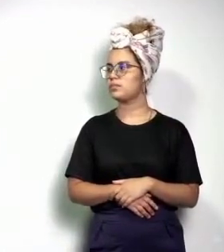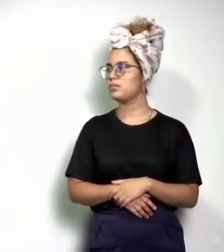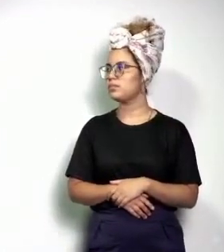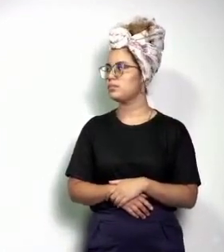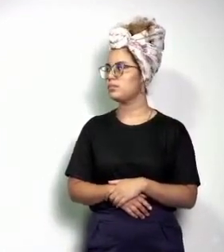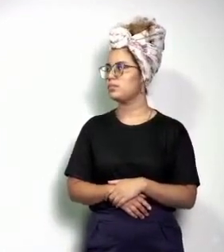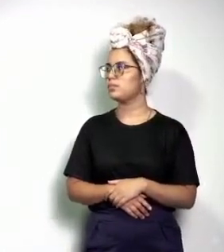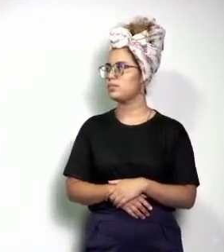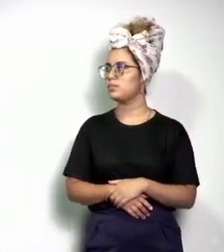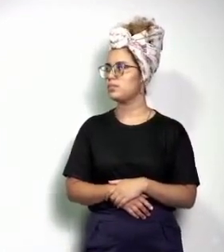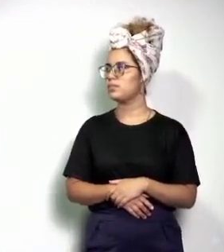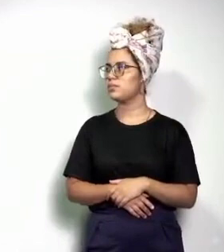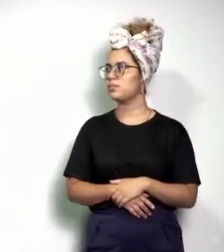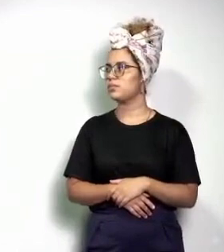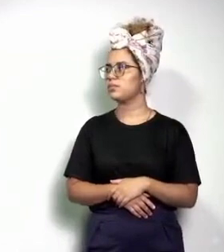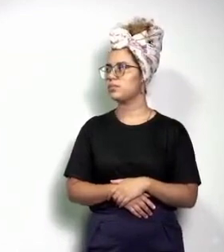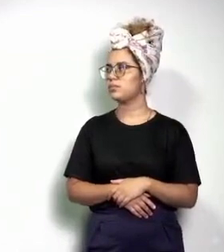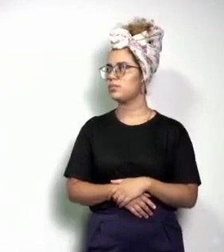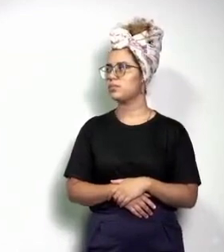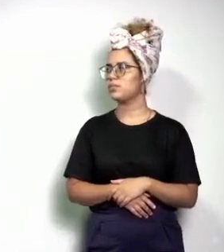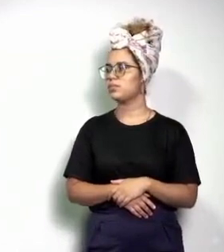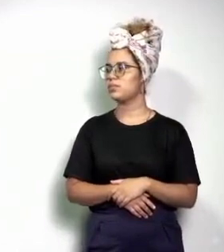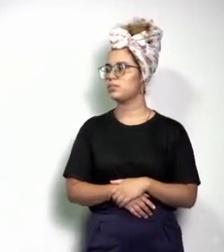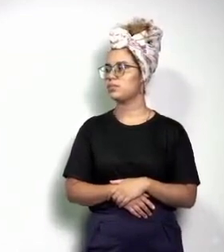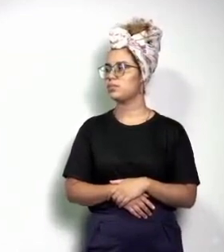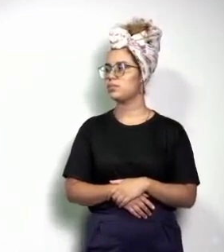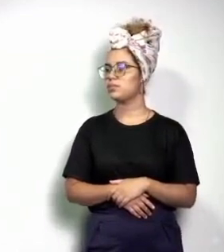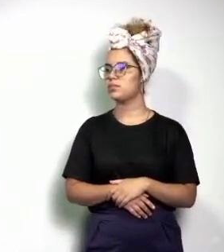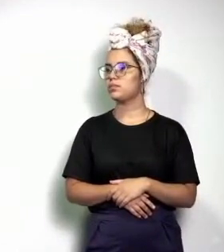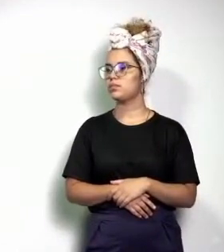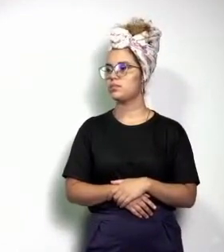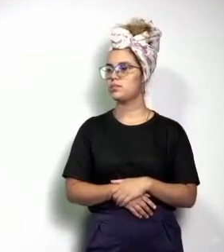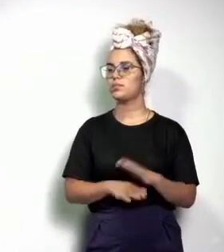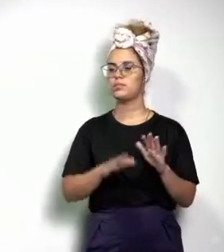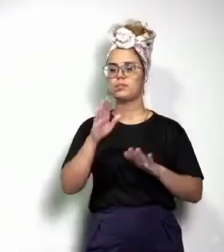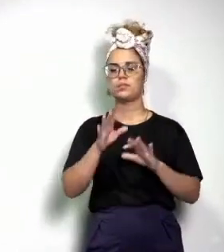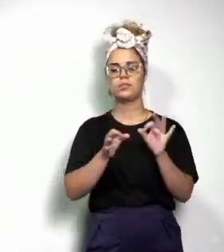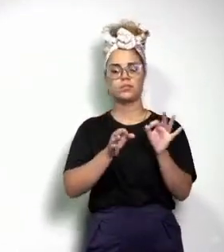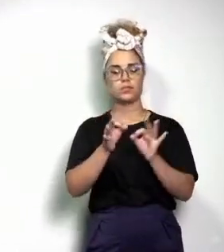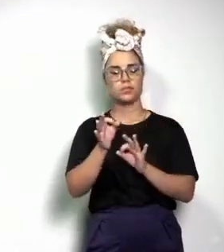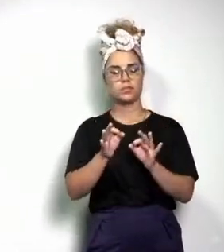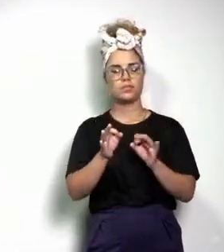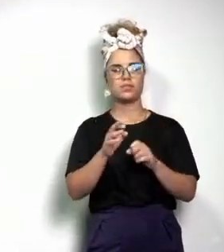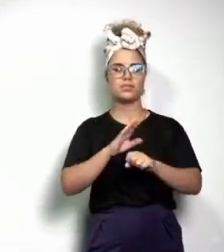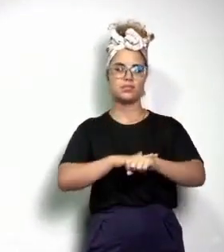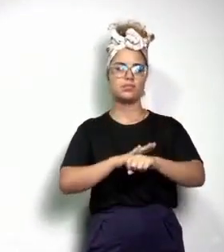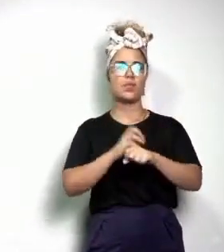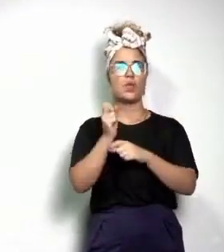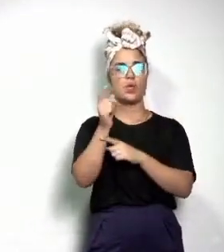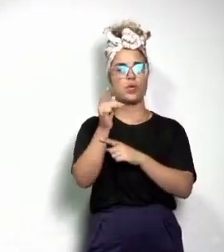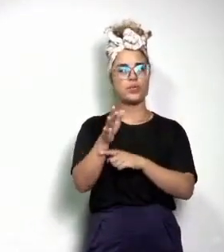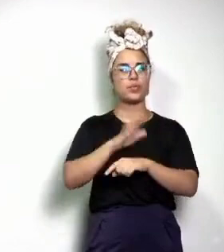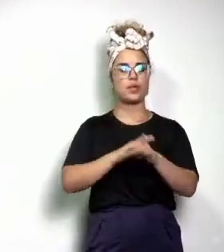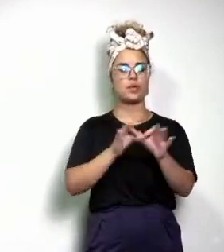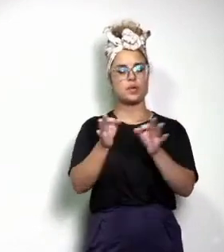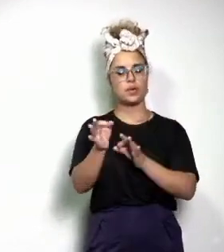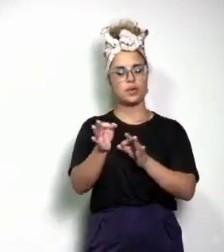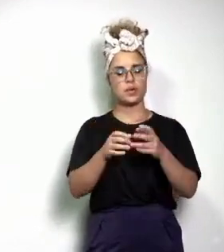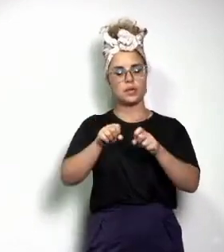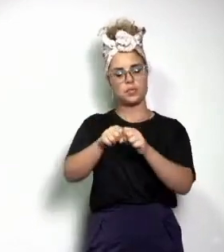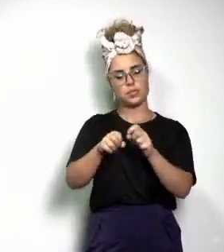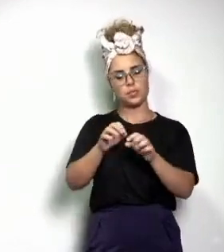Quanto tempo é para montar e desmontar? Depende muito do setup. Ela perguntou quanto tempo leva para montar e